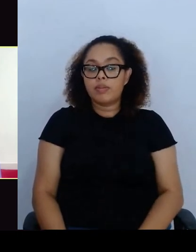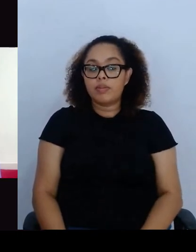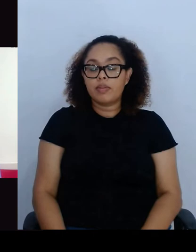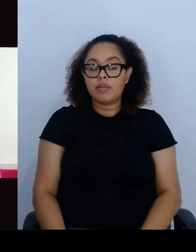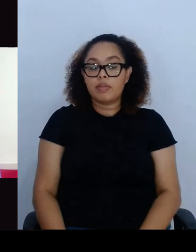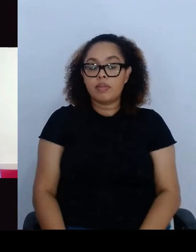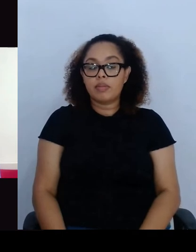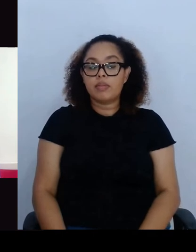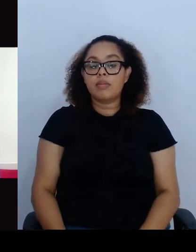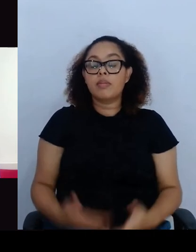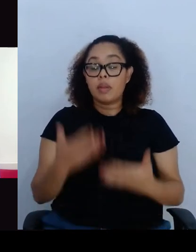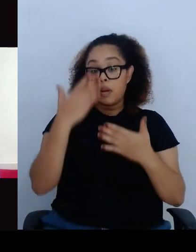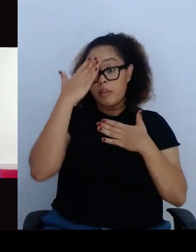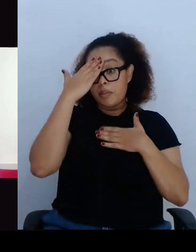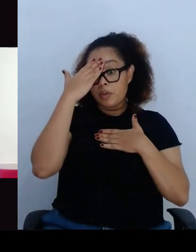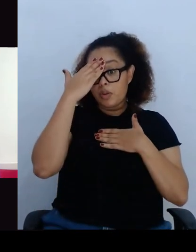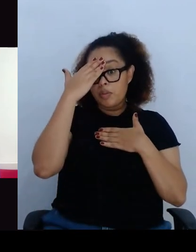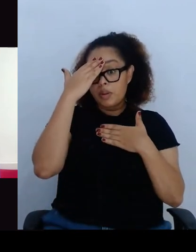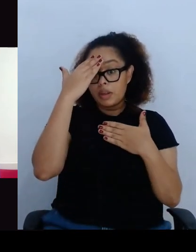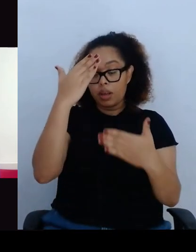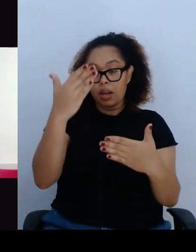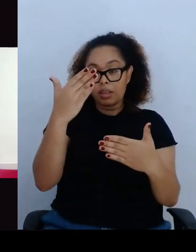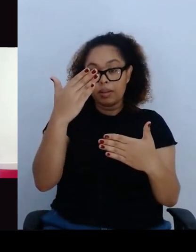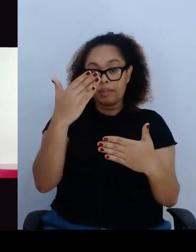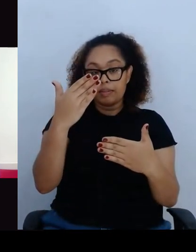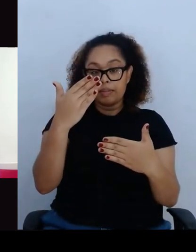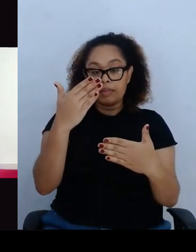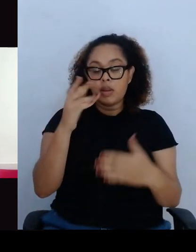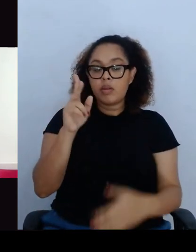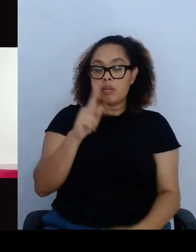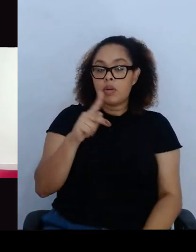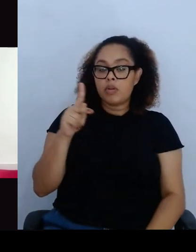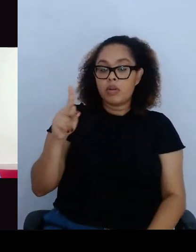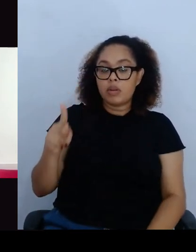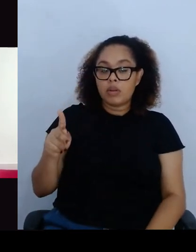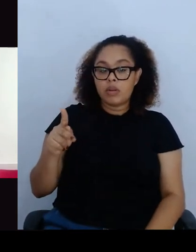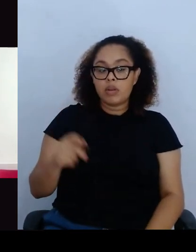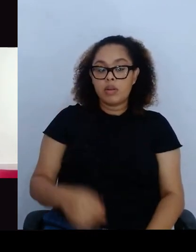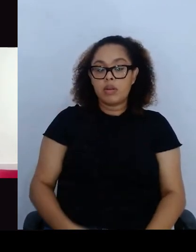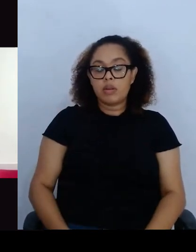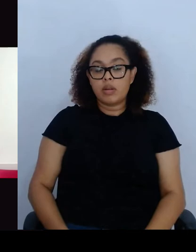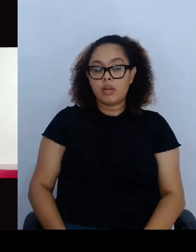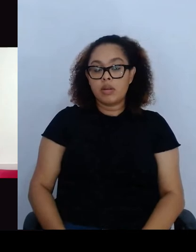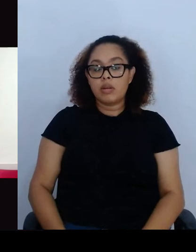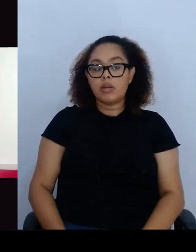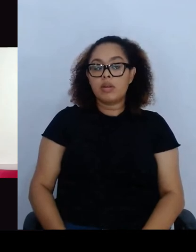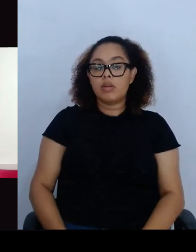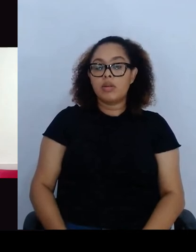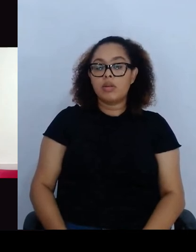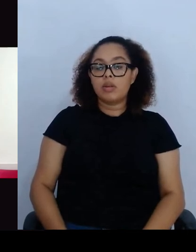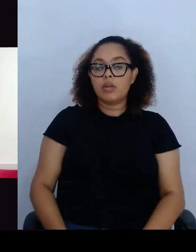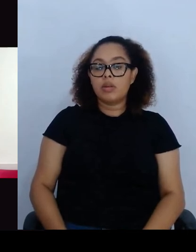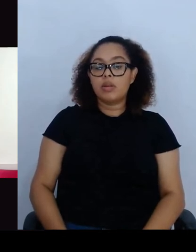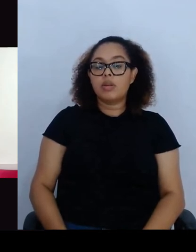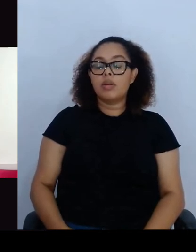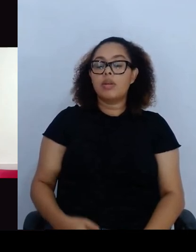Muito obrigado Professor quer Parabéns pela sua apresentação